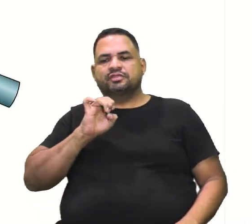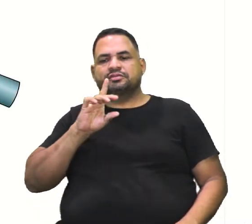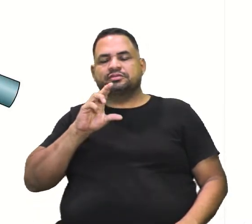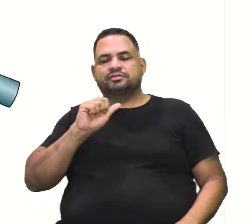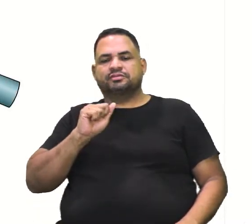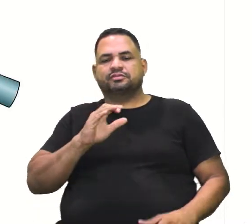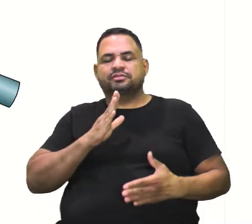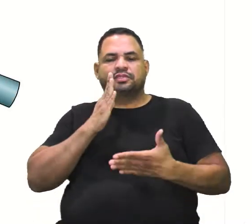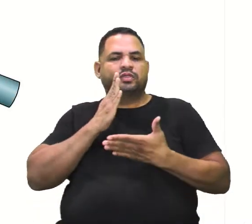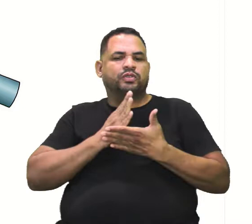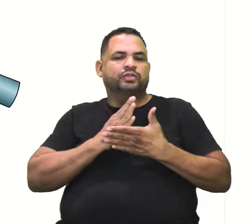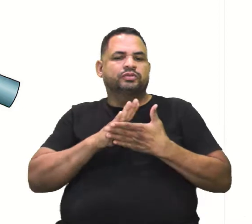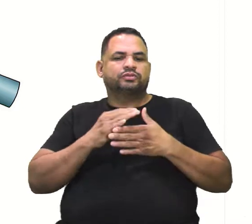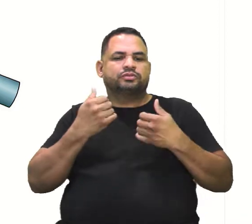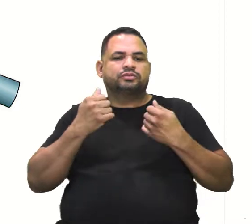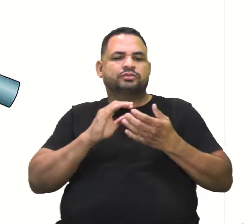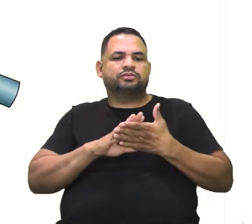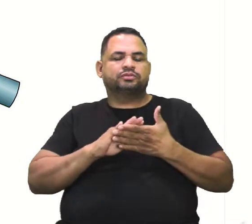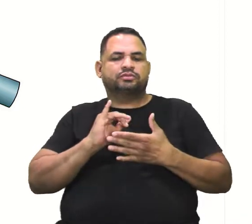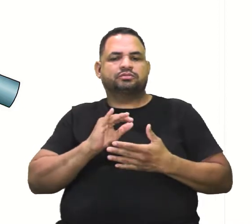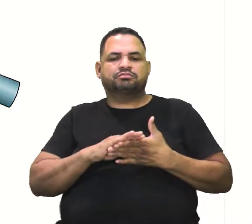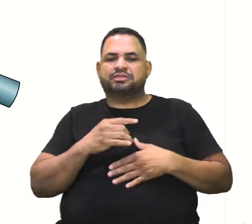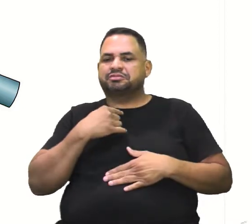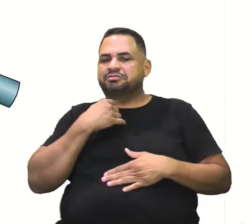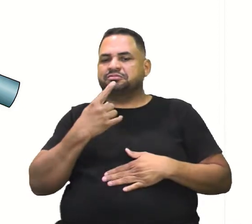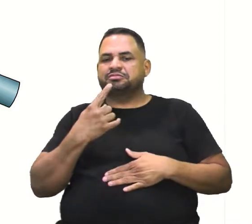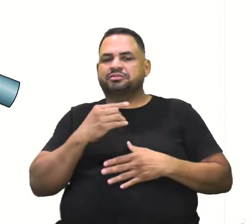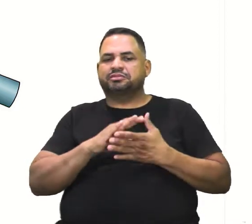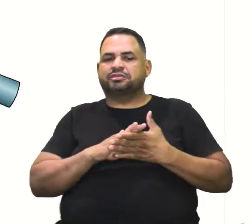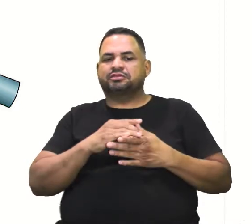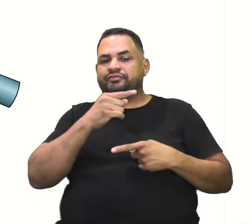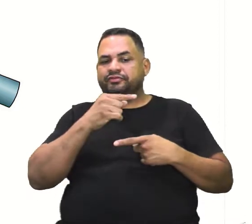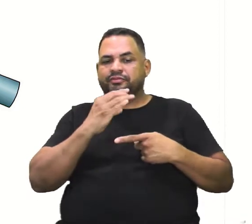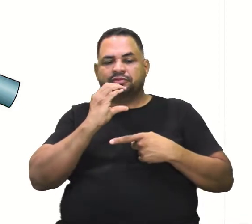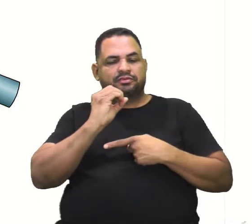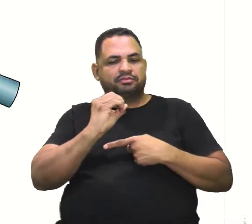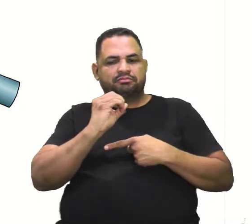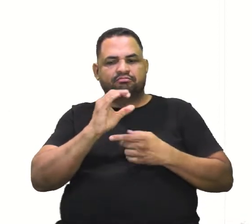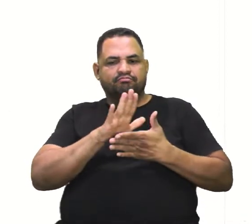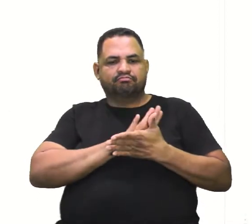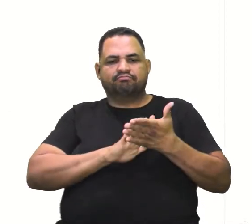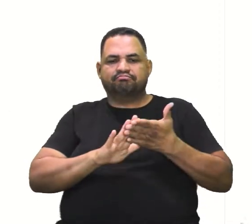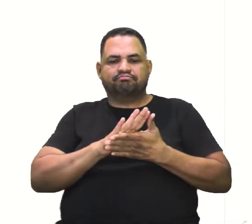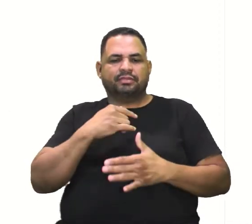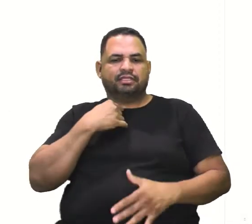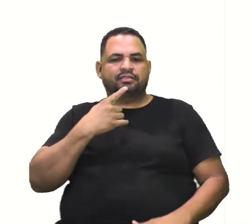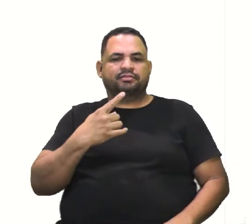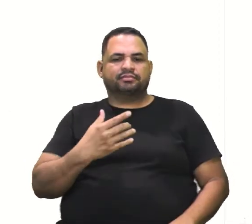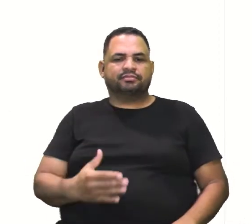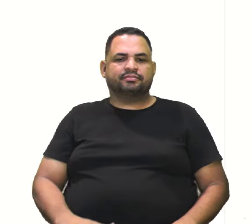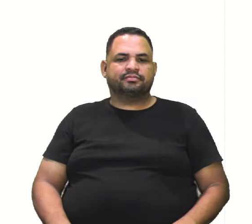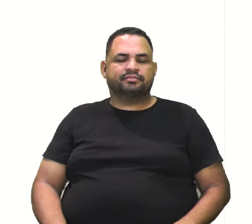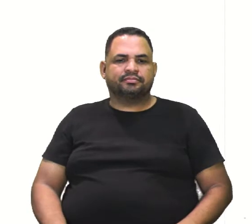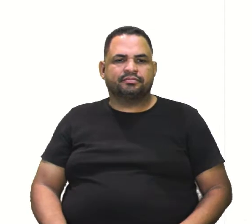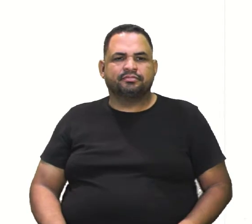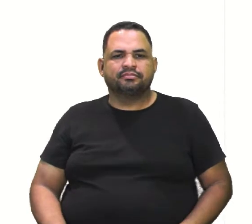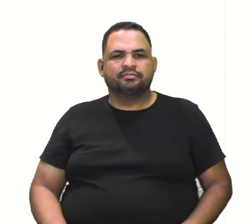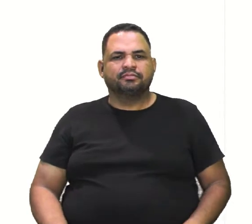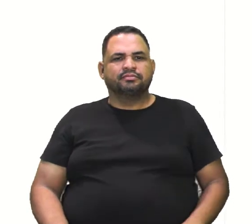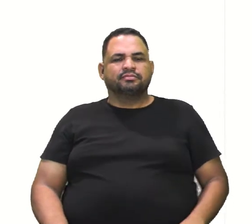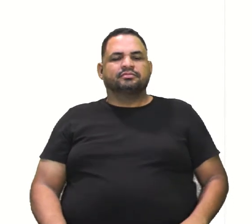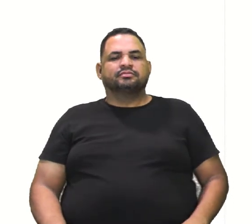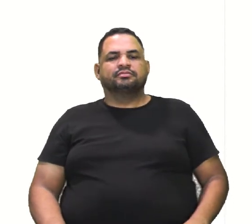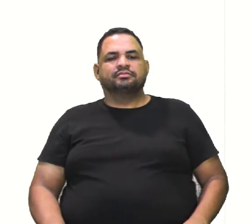a única divisão impossível é a divisão por zero. Não tem como dividir por nada, né? Então agora o conjunto dos